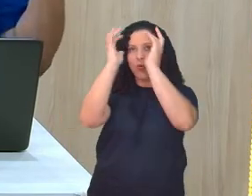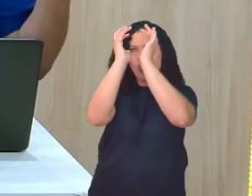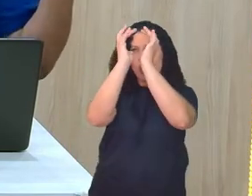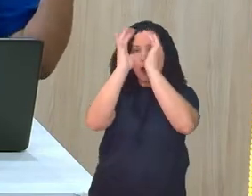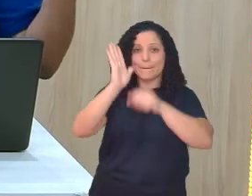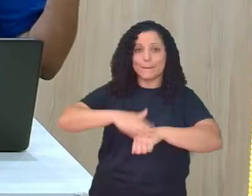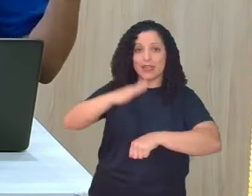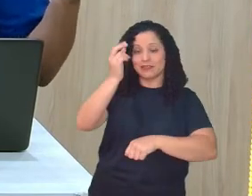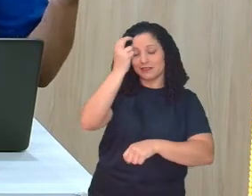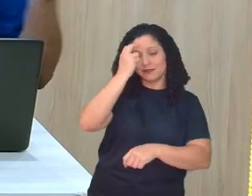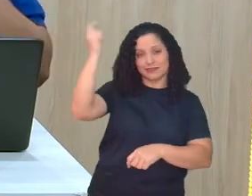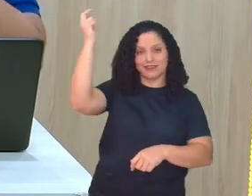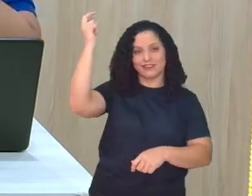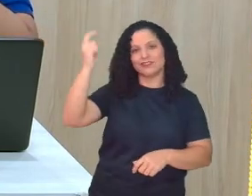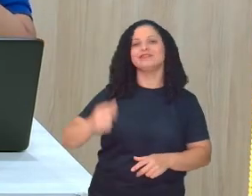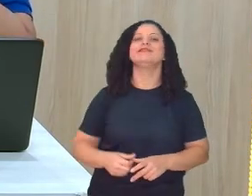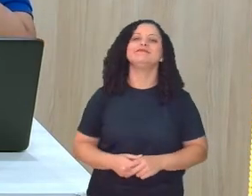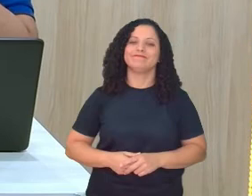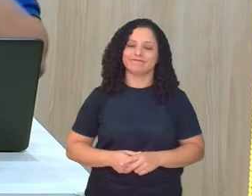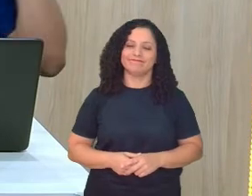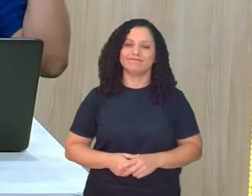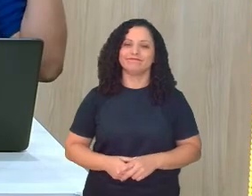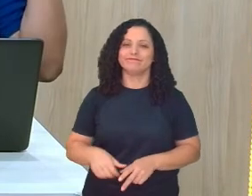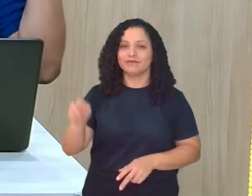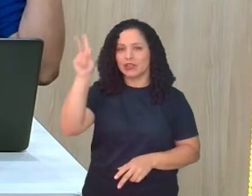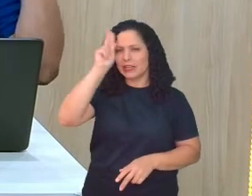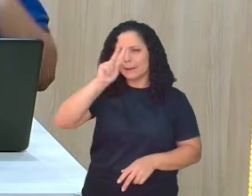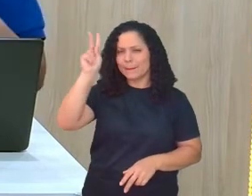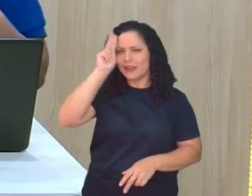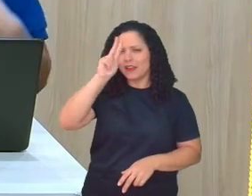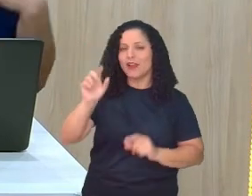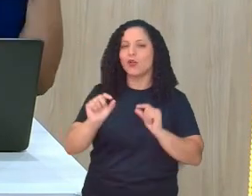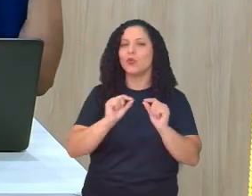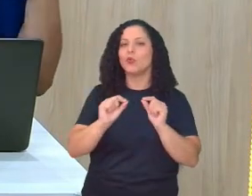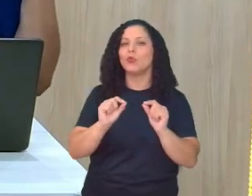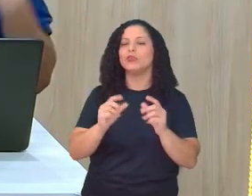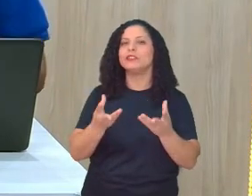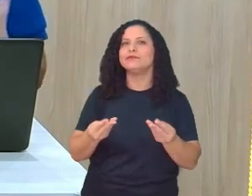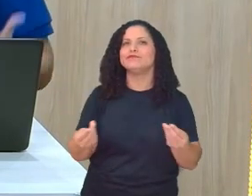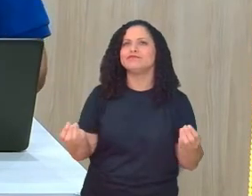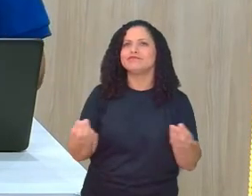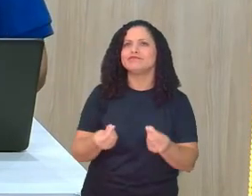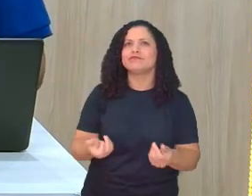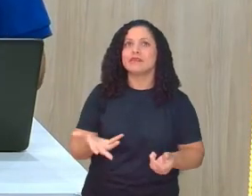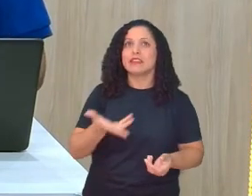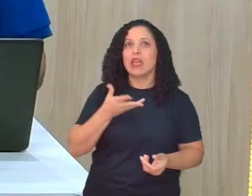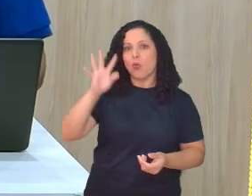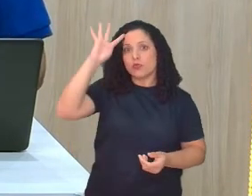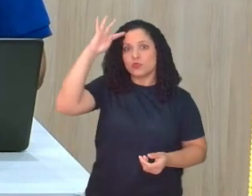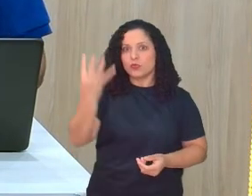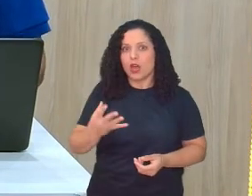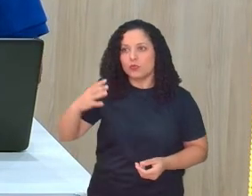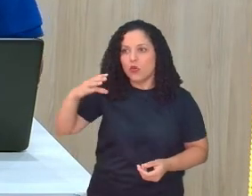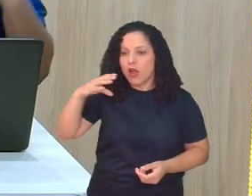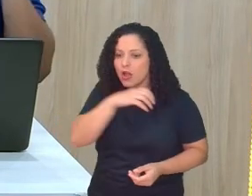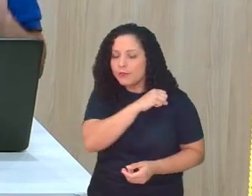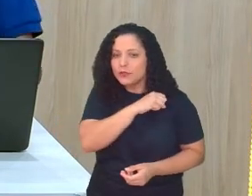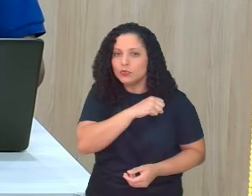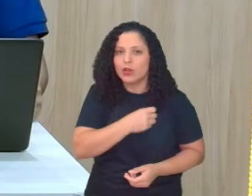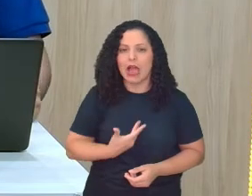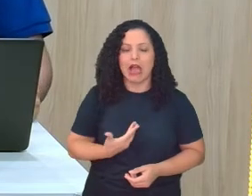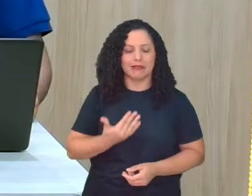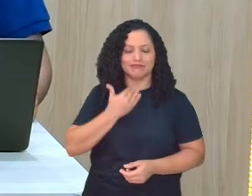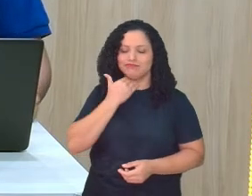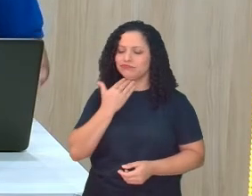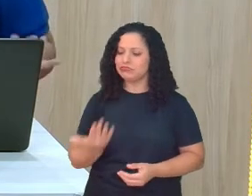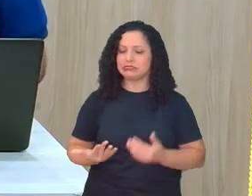mais inteligentes, veja só. Lembrem que a gente fica muito na angústia do resultado imediato, né?